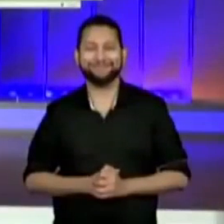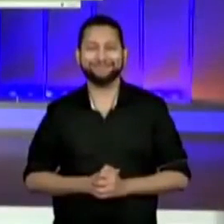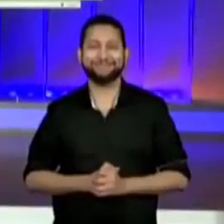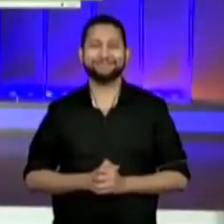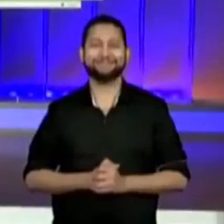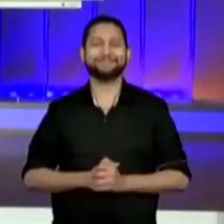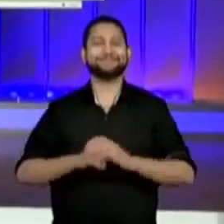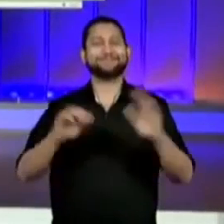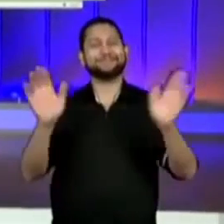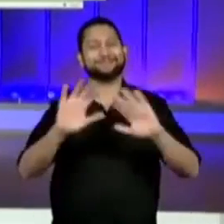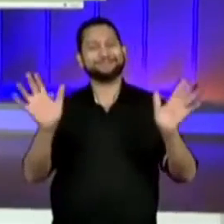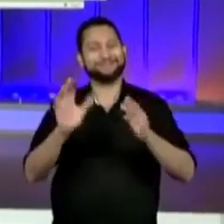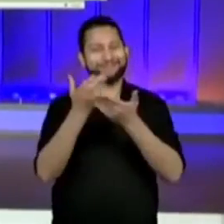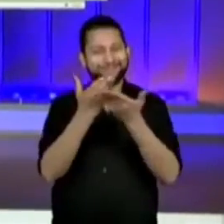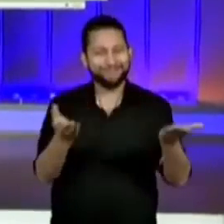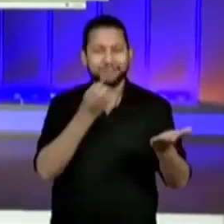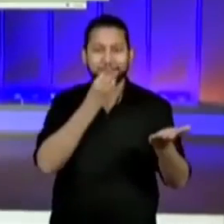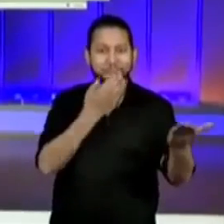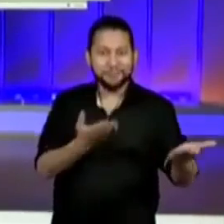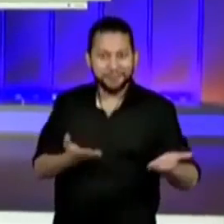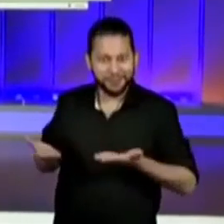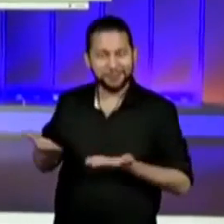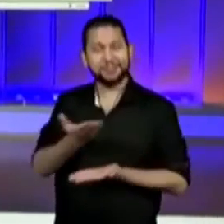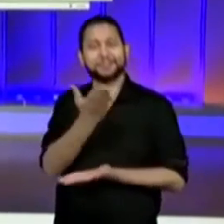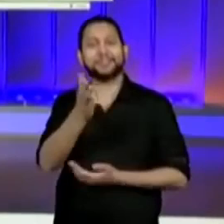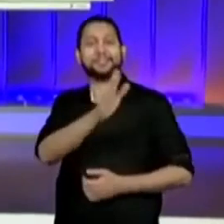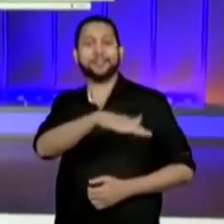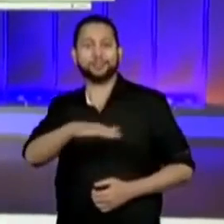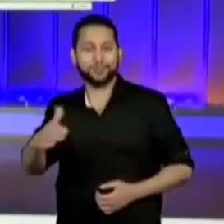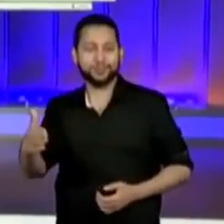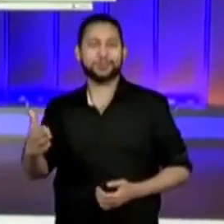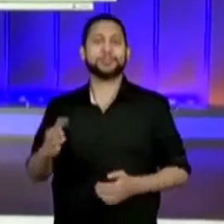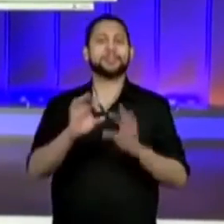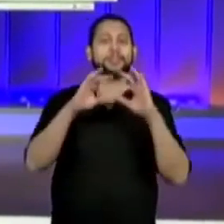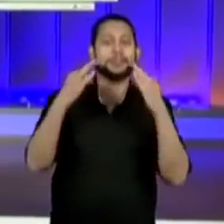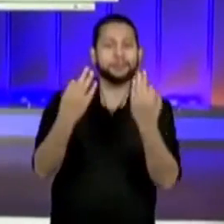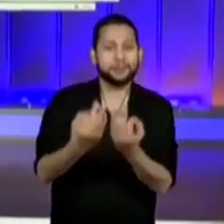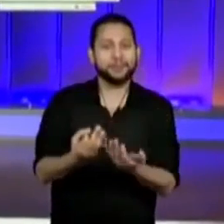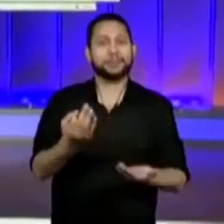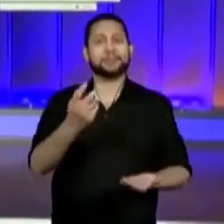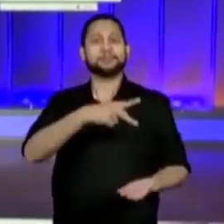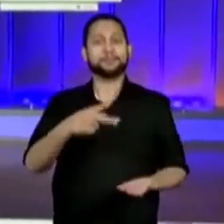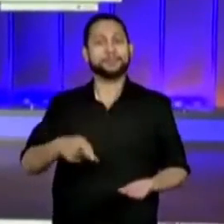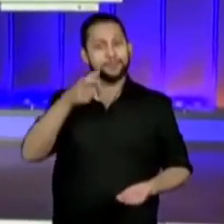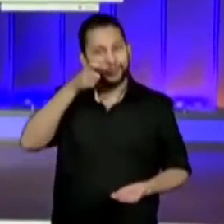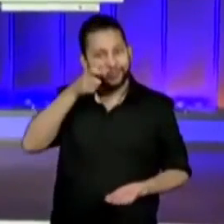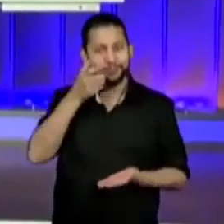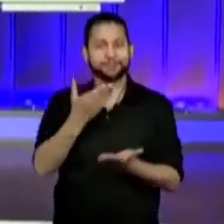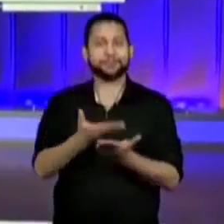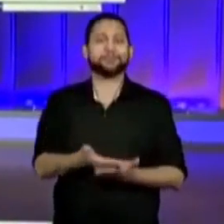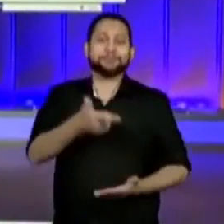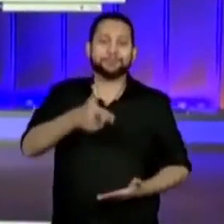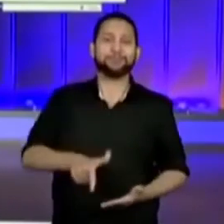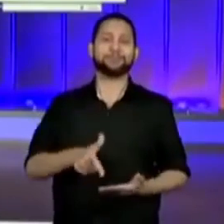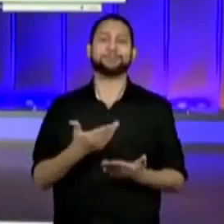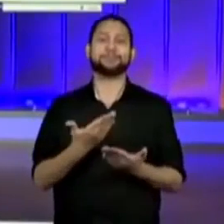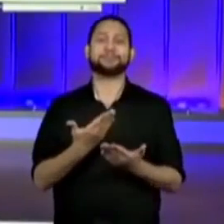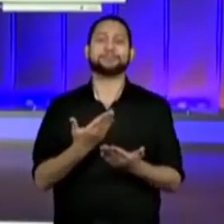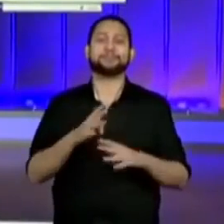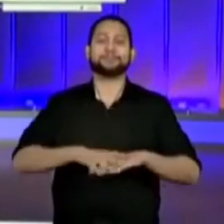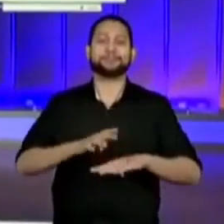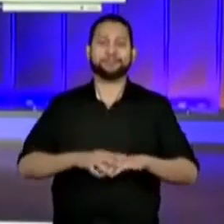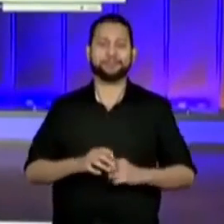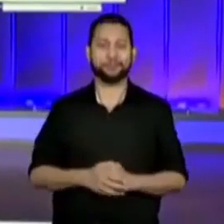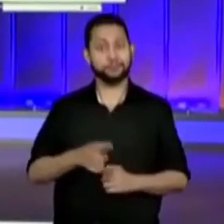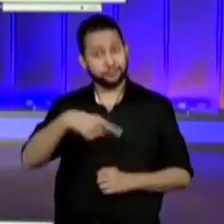públicos Olá bem-vindos estudantes bem-vindos pais professores a essa aula de matemática estudantes